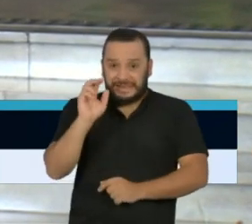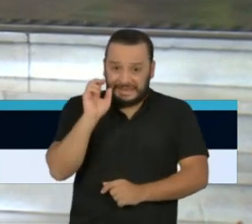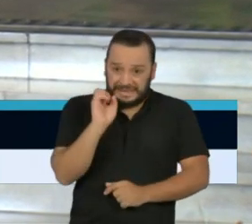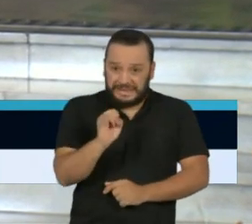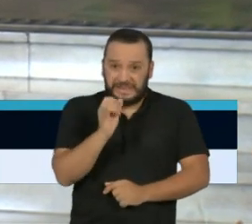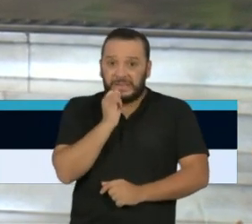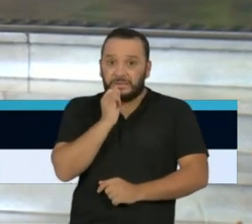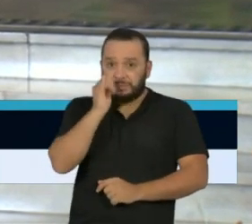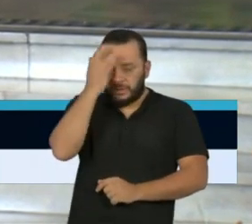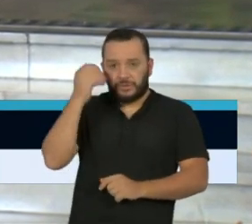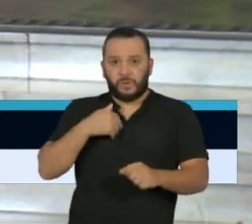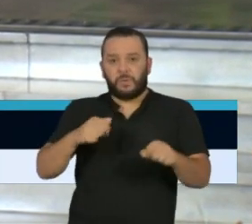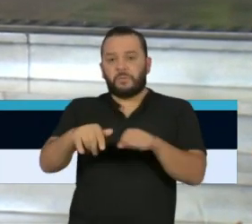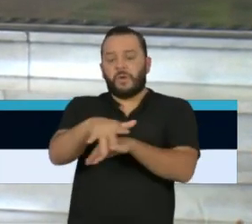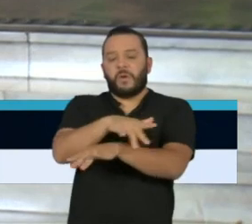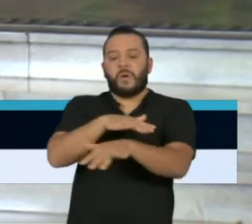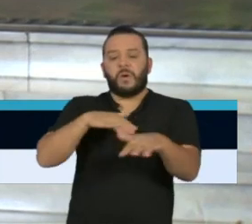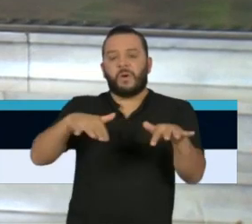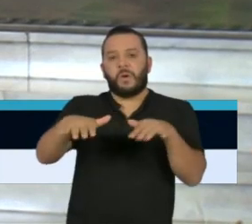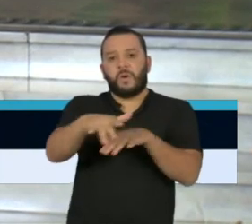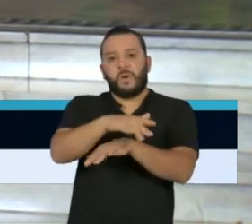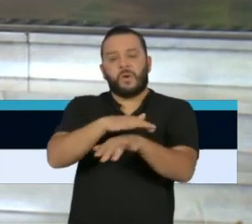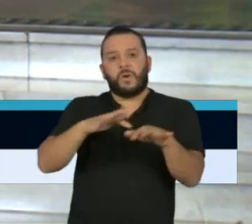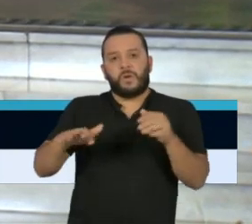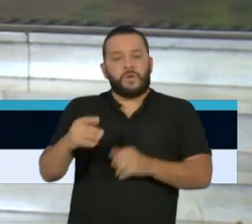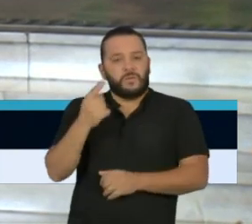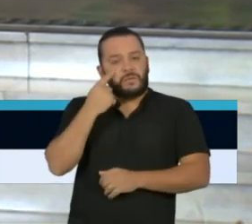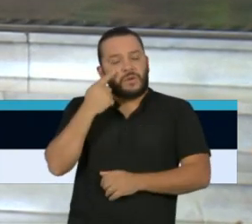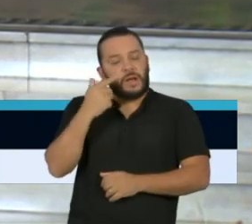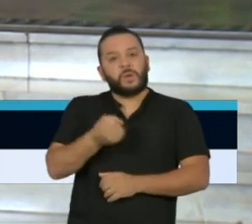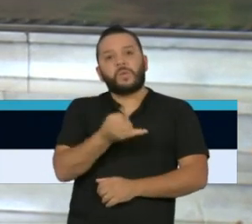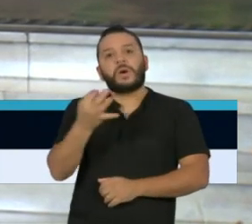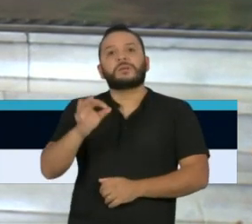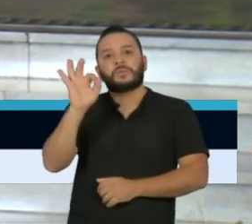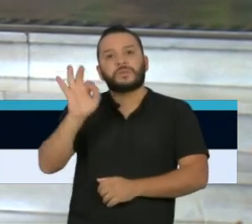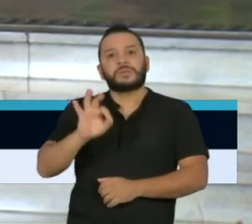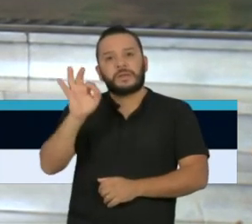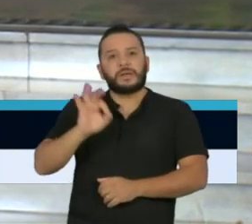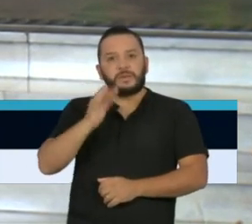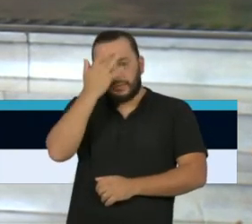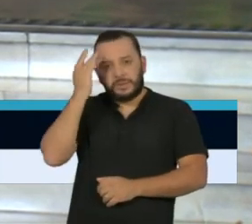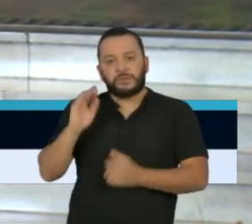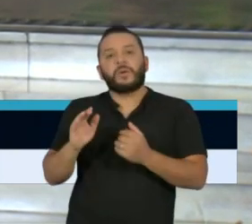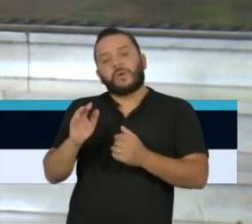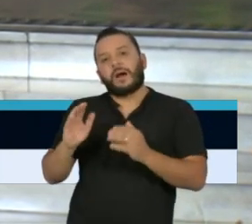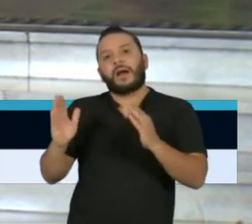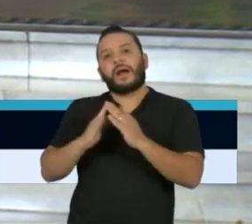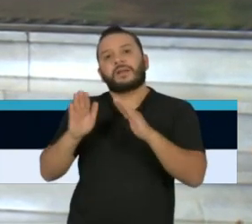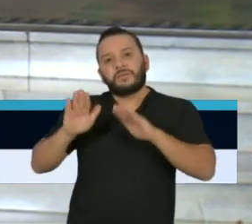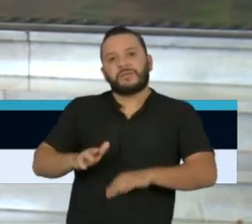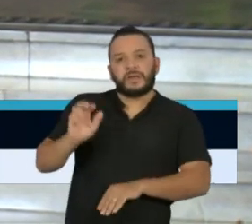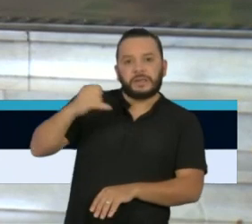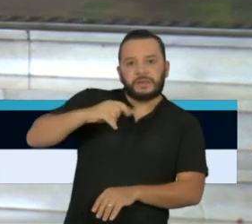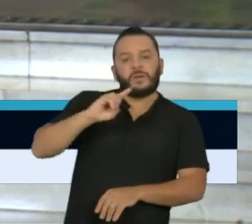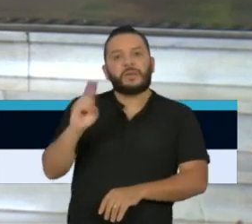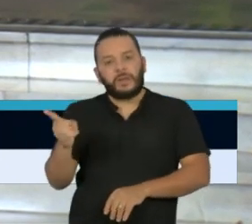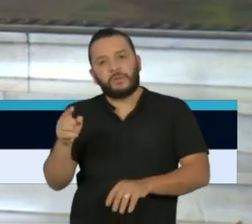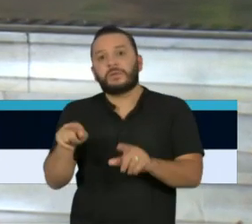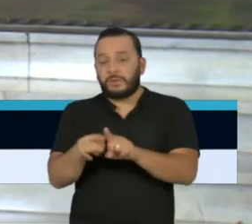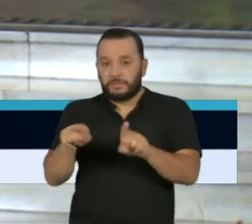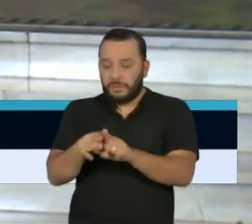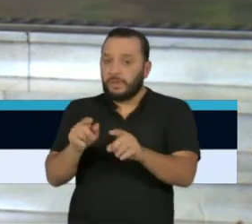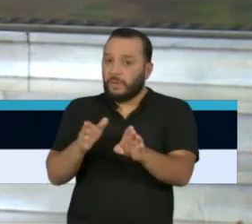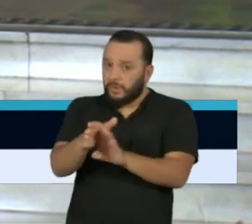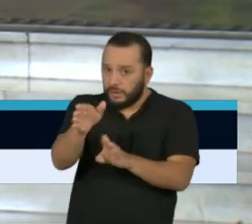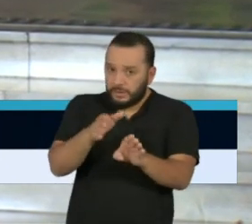concentração, para analisar também o percentual de isolamento e ações de orientação